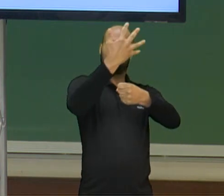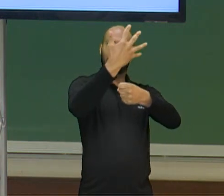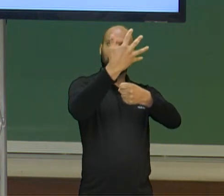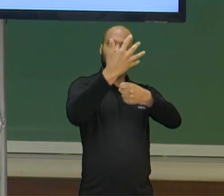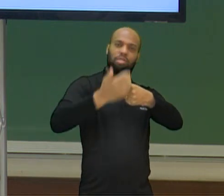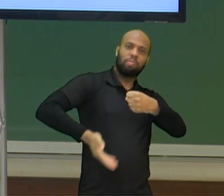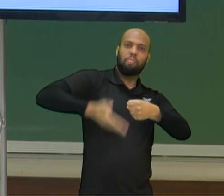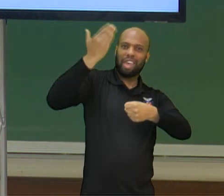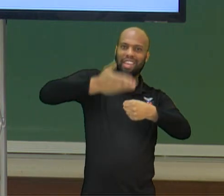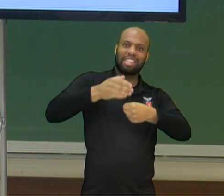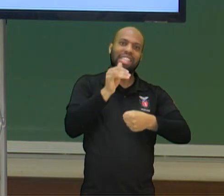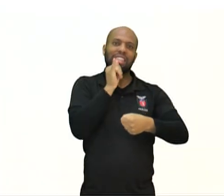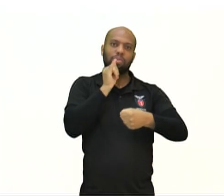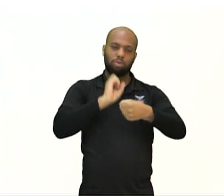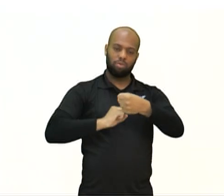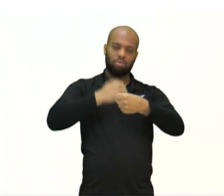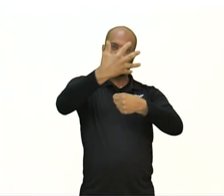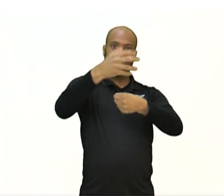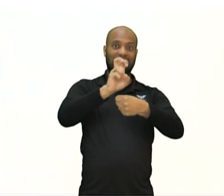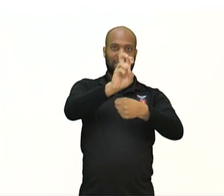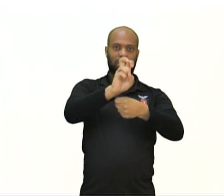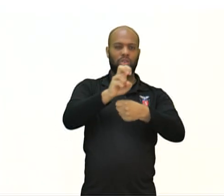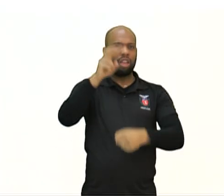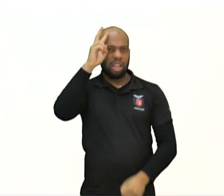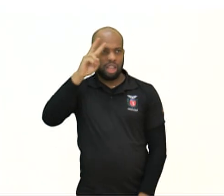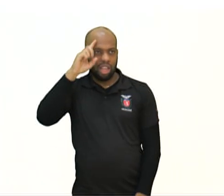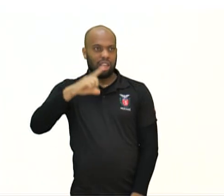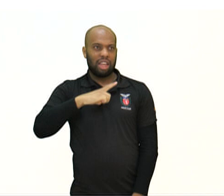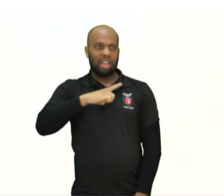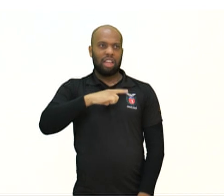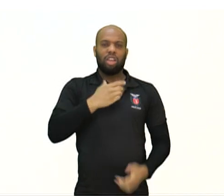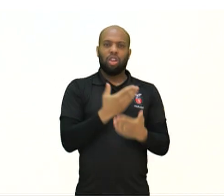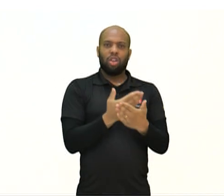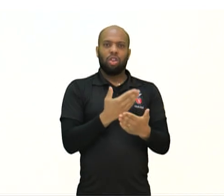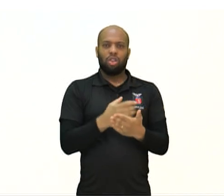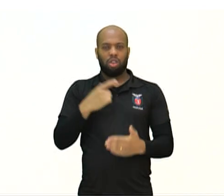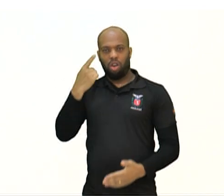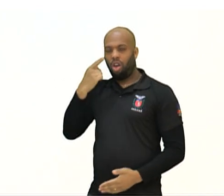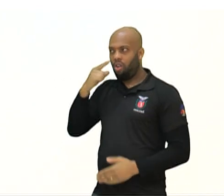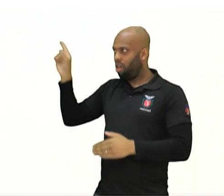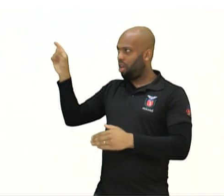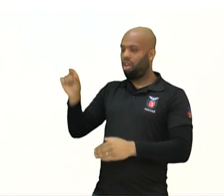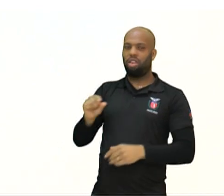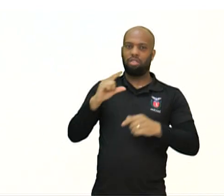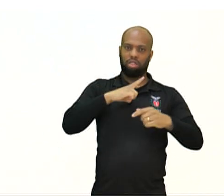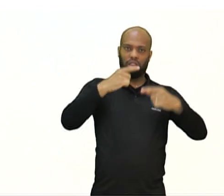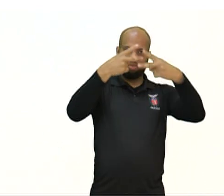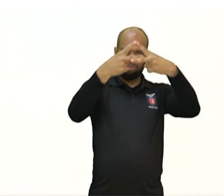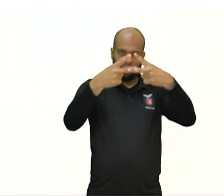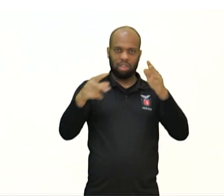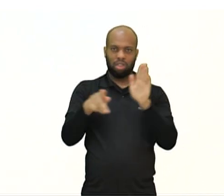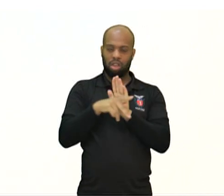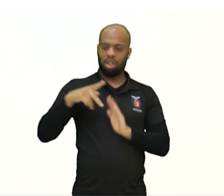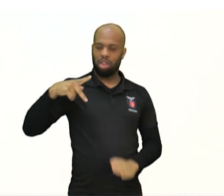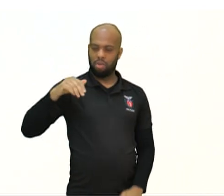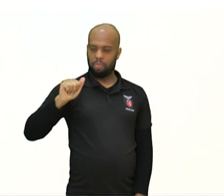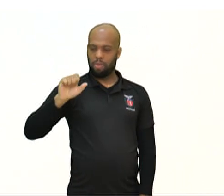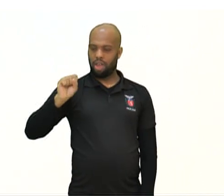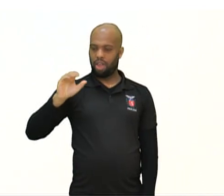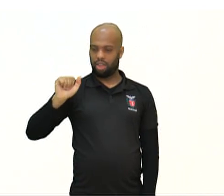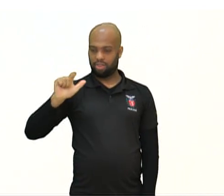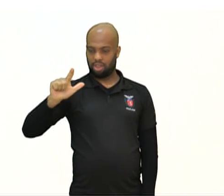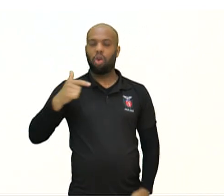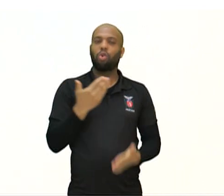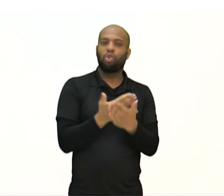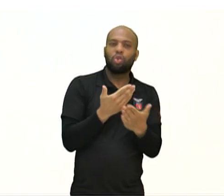daqui? Lembra lá do nosso triângulo de Pascal, que a gente aprendeu a fazer ele, a gente viu todas as